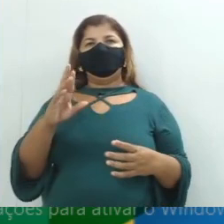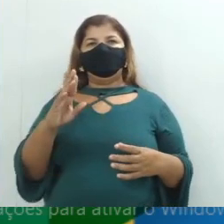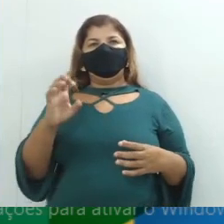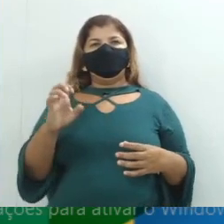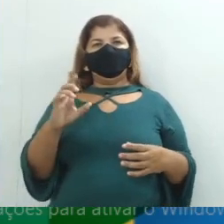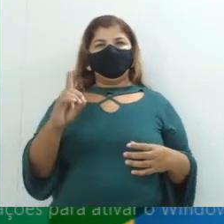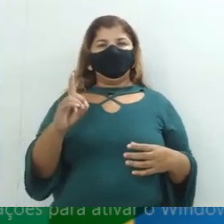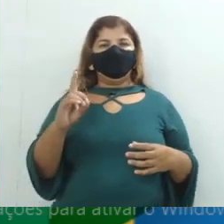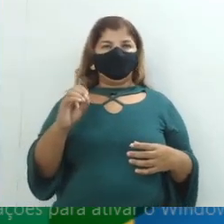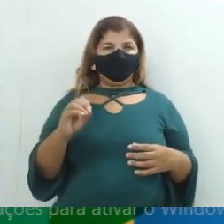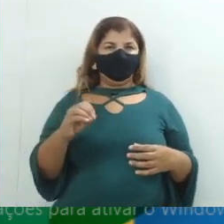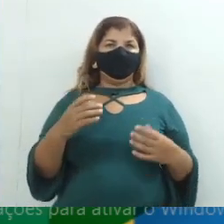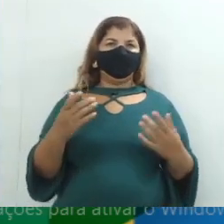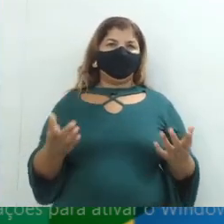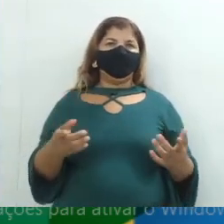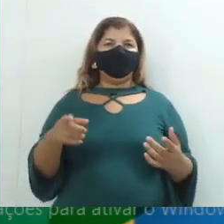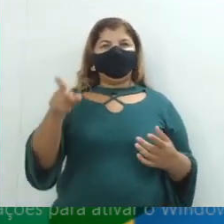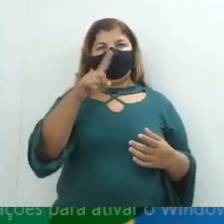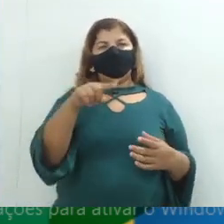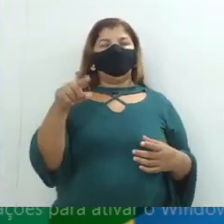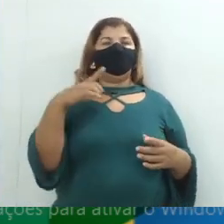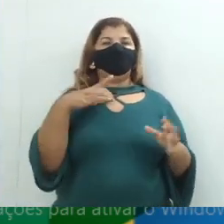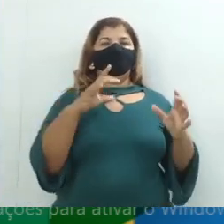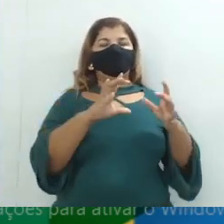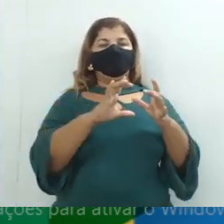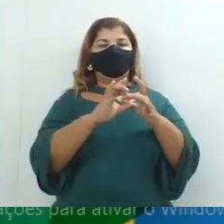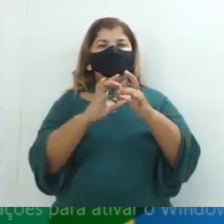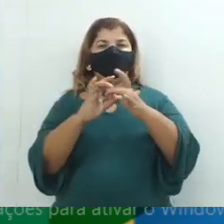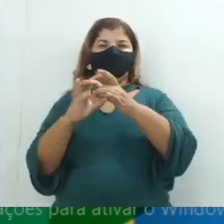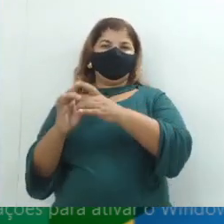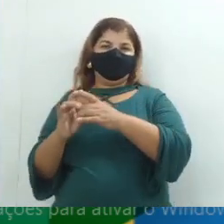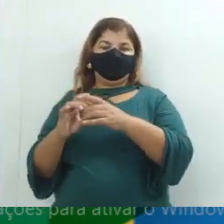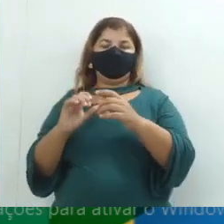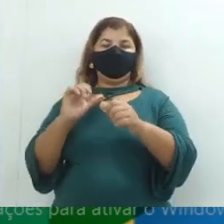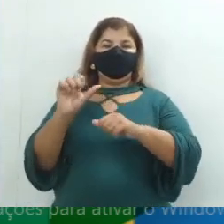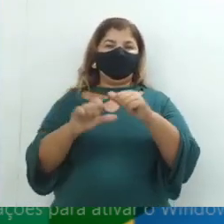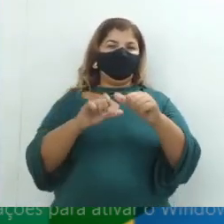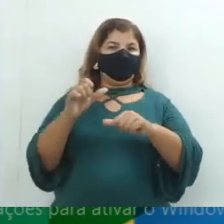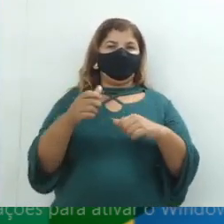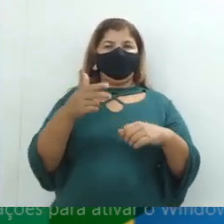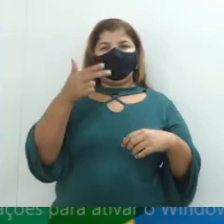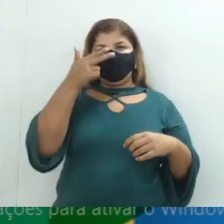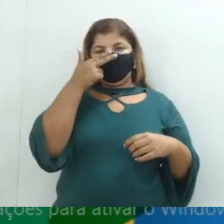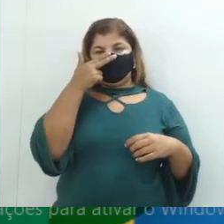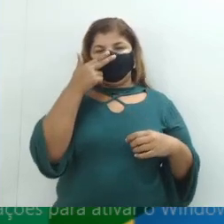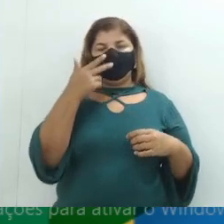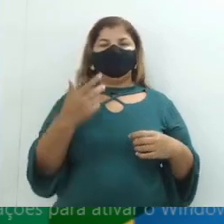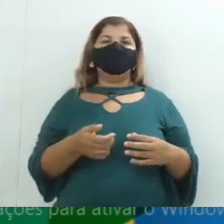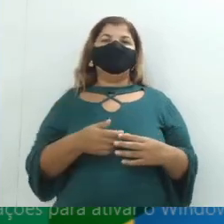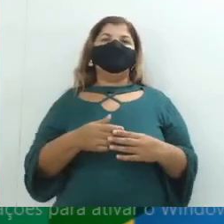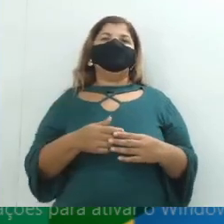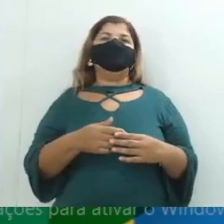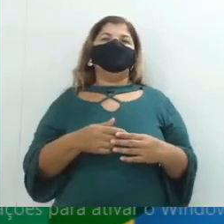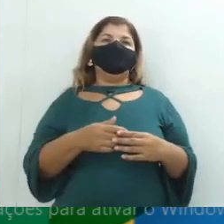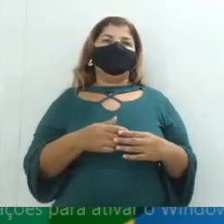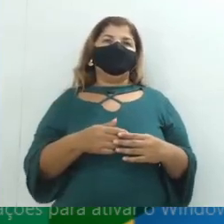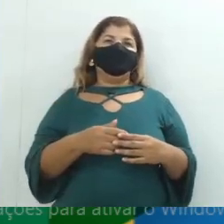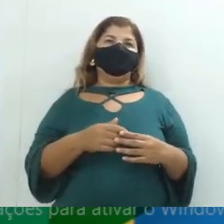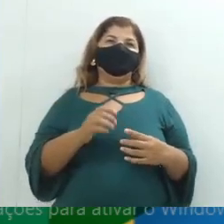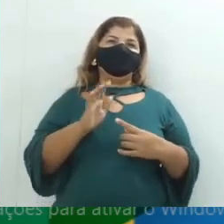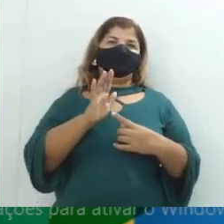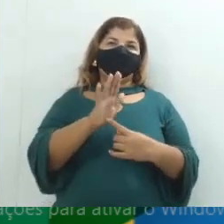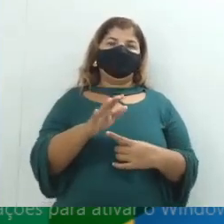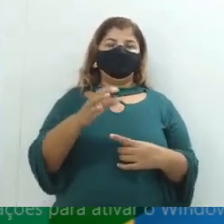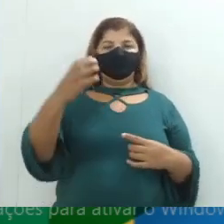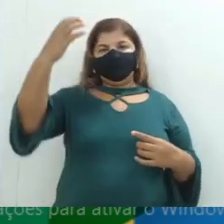queixas assim, tá bem a cara do contexto da Reforma Protestante, né? Então ele fala ali que os